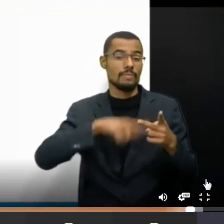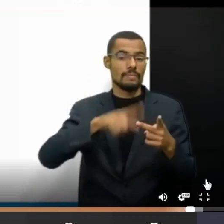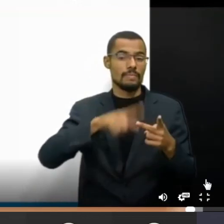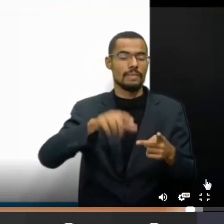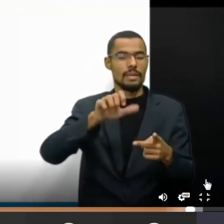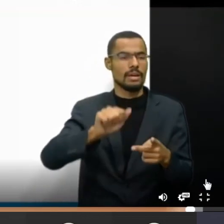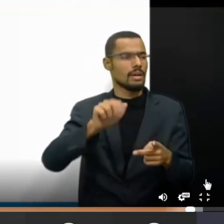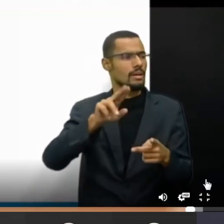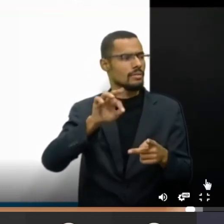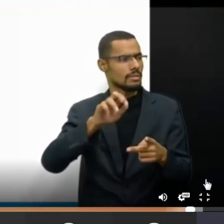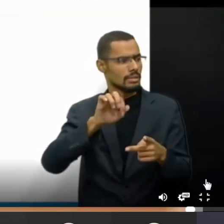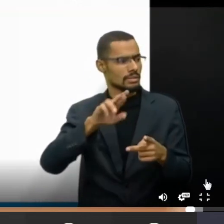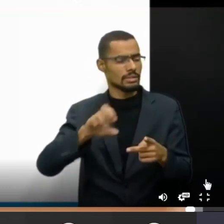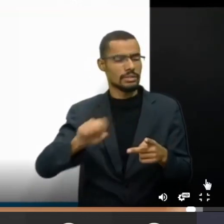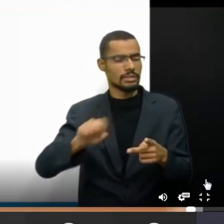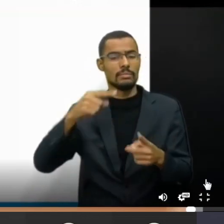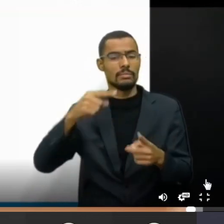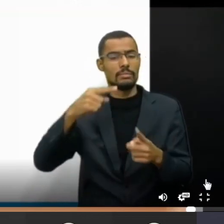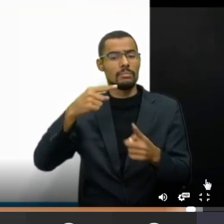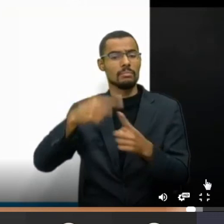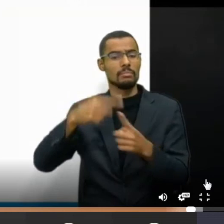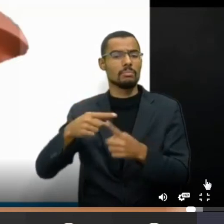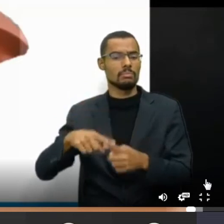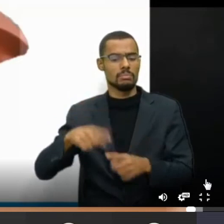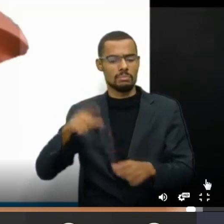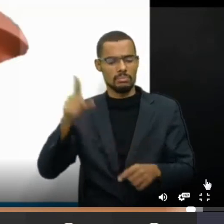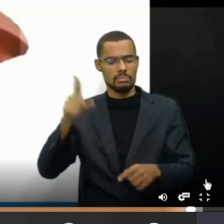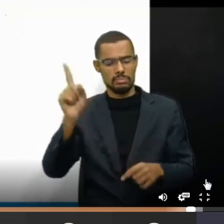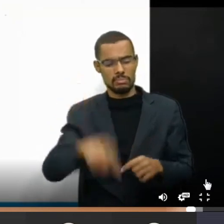das áustras, que são